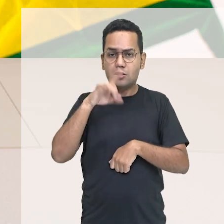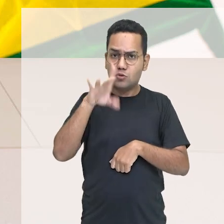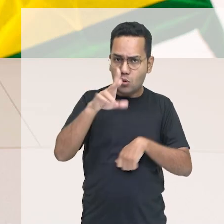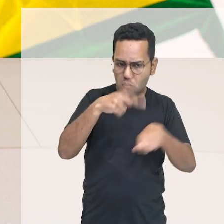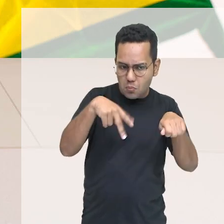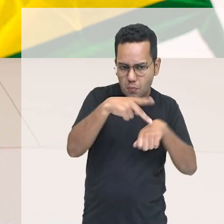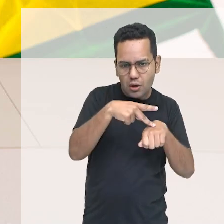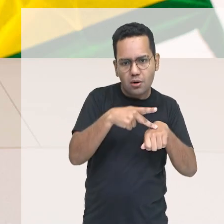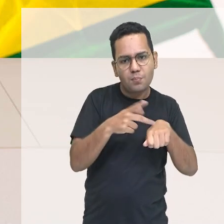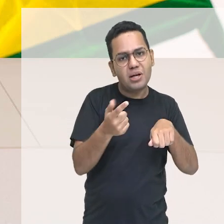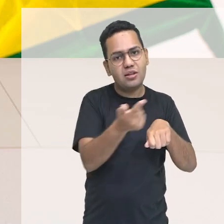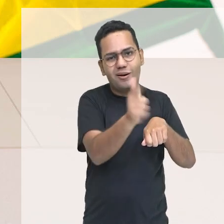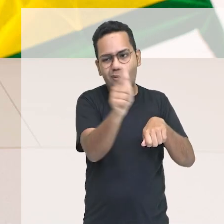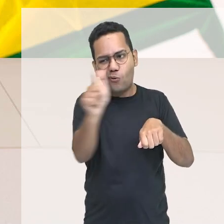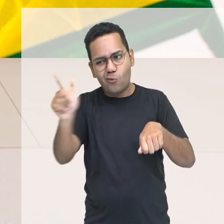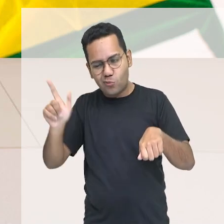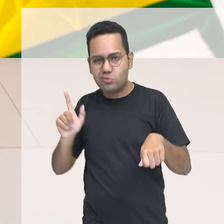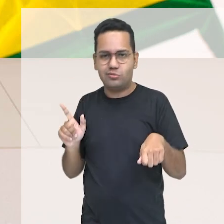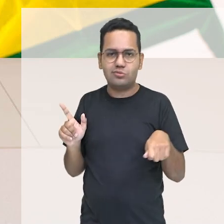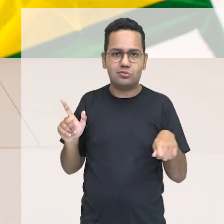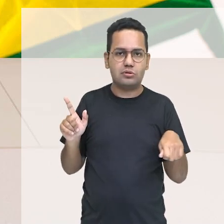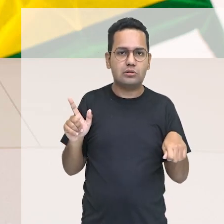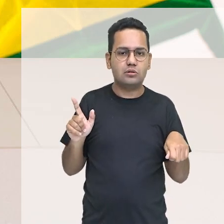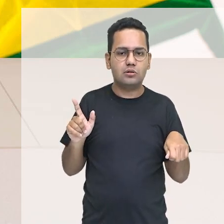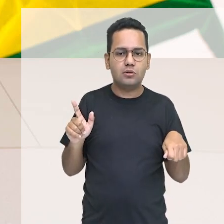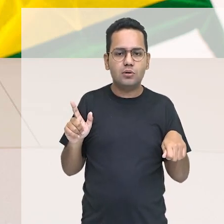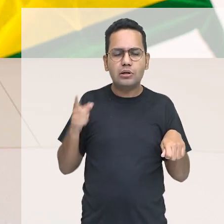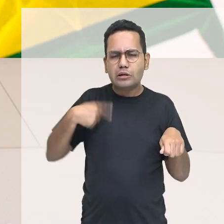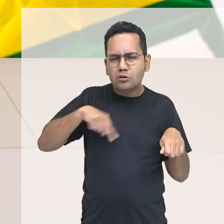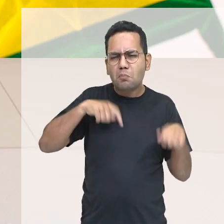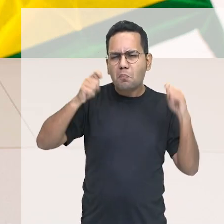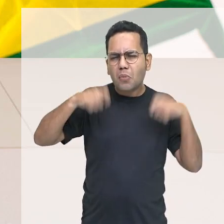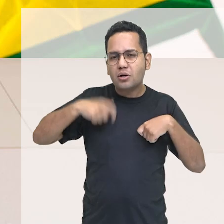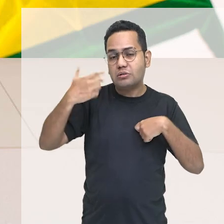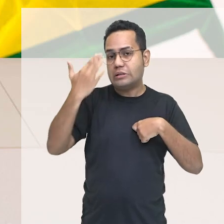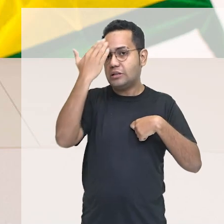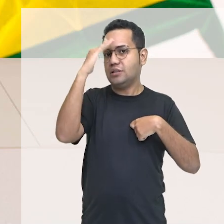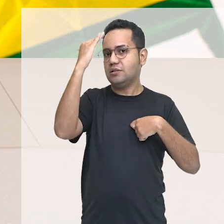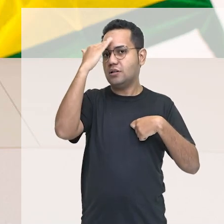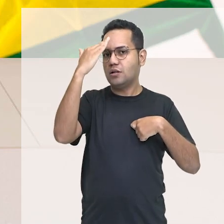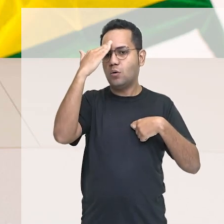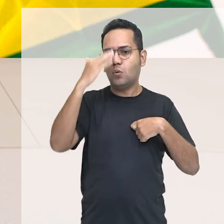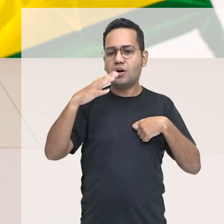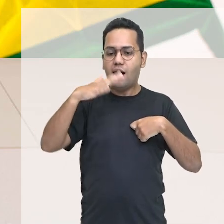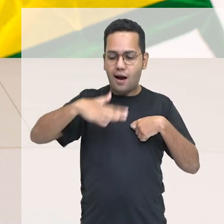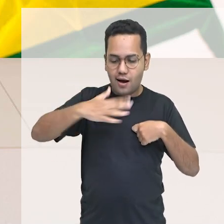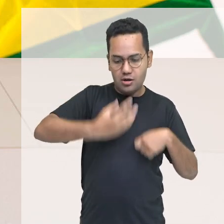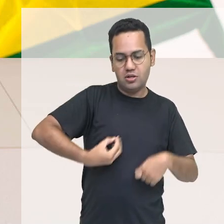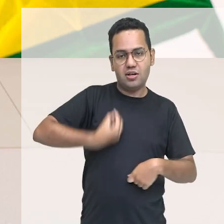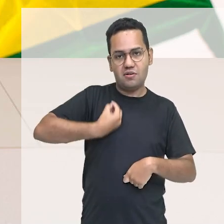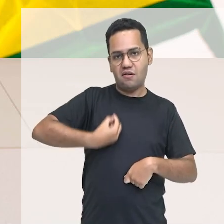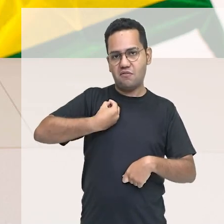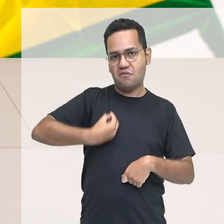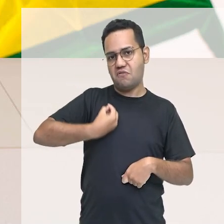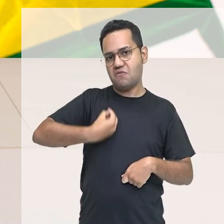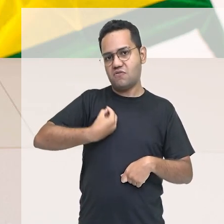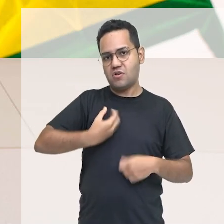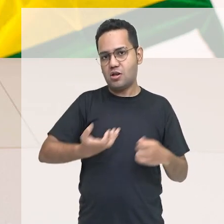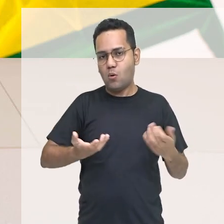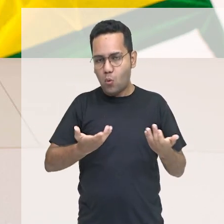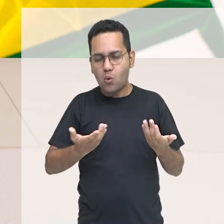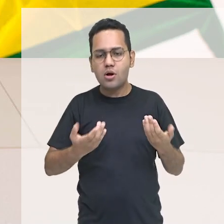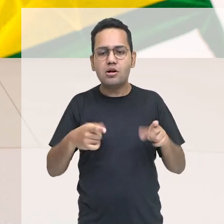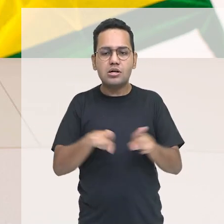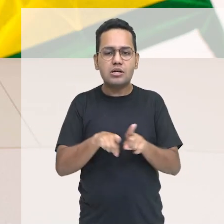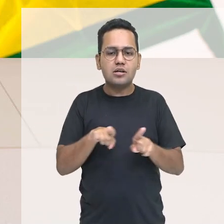país, mas no mundo, para poder compreender melhor o contexto em que estamos inseridos e a